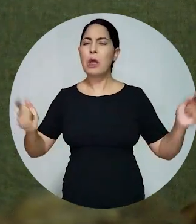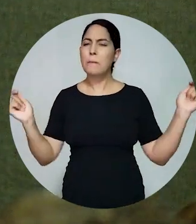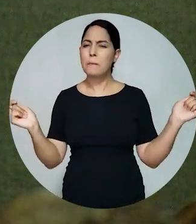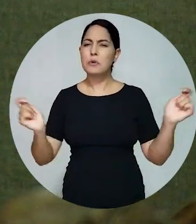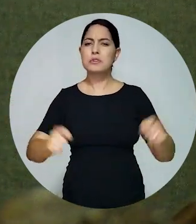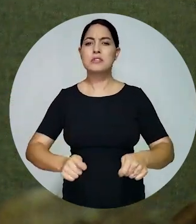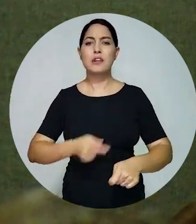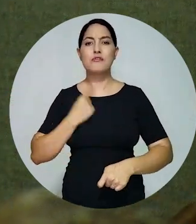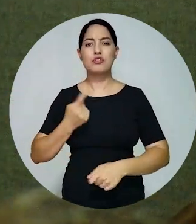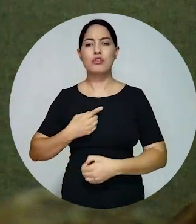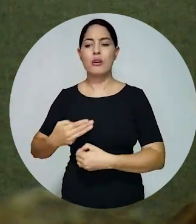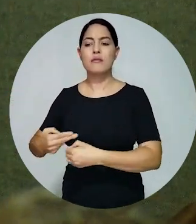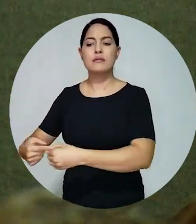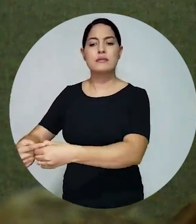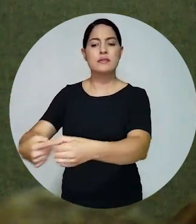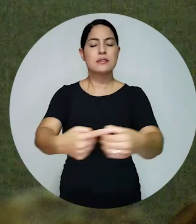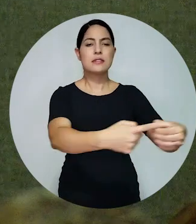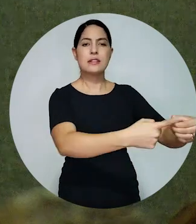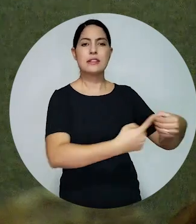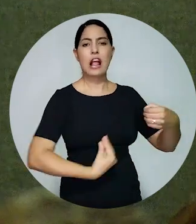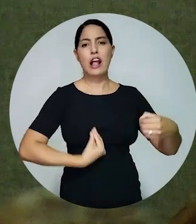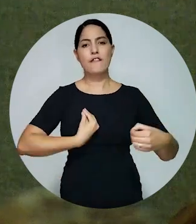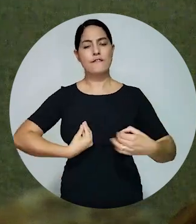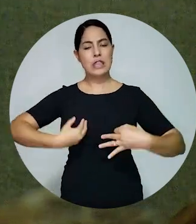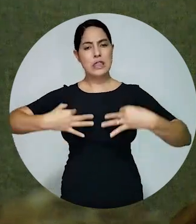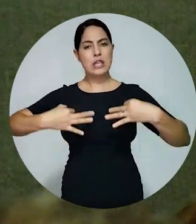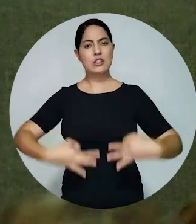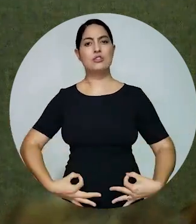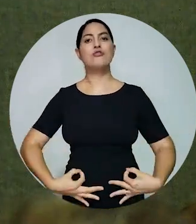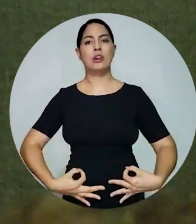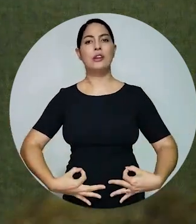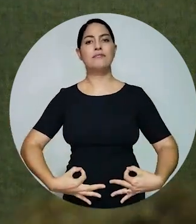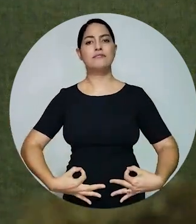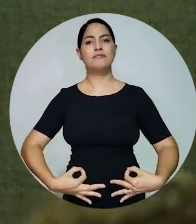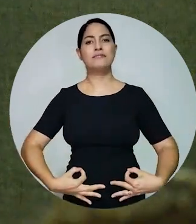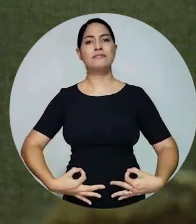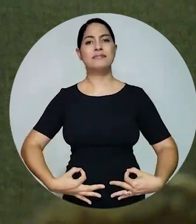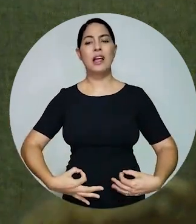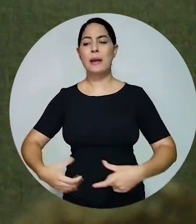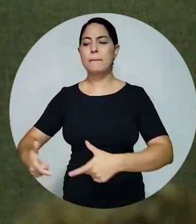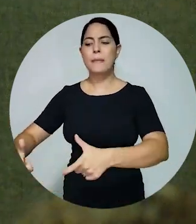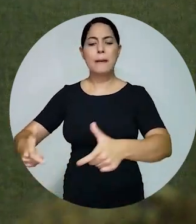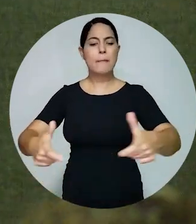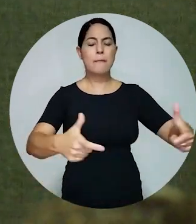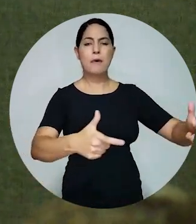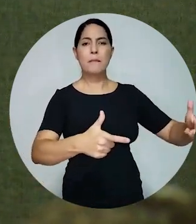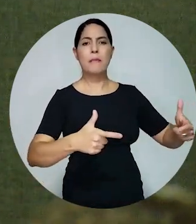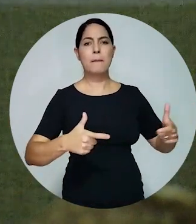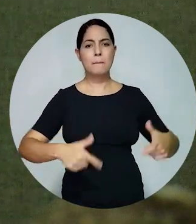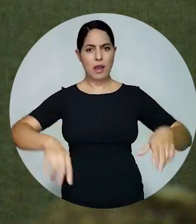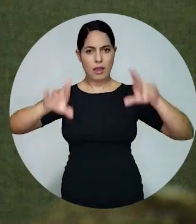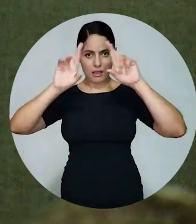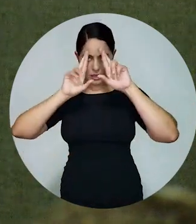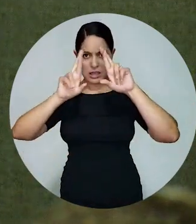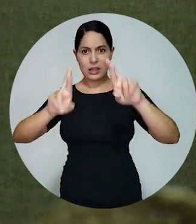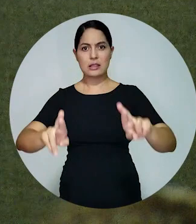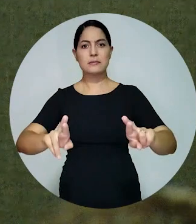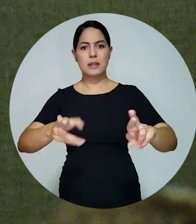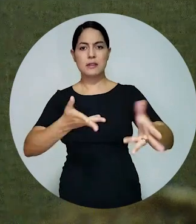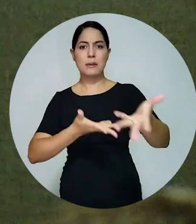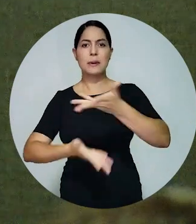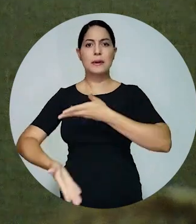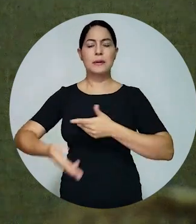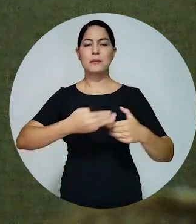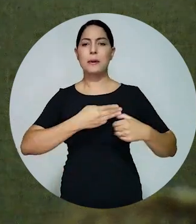esse sonho que é possível de tornar nossas cidades lugares mais dignos, lugares